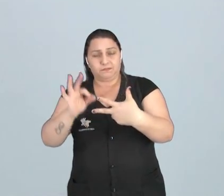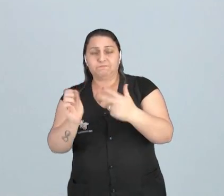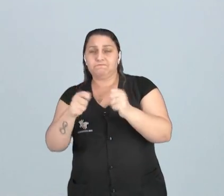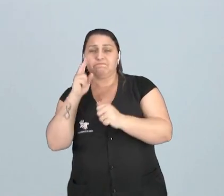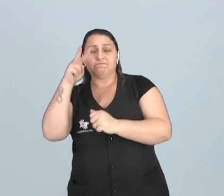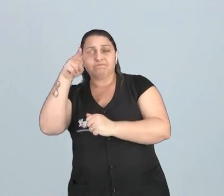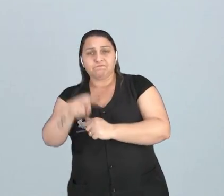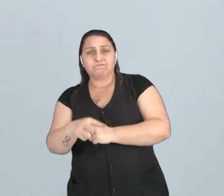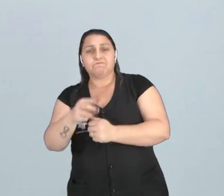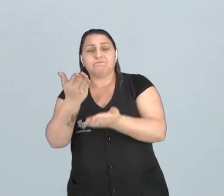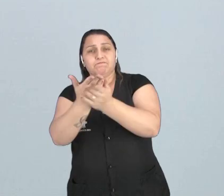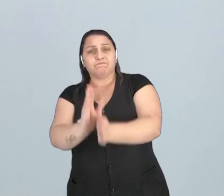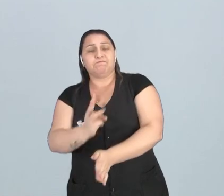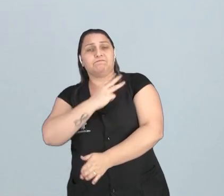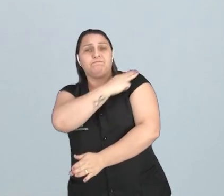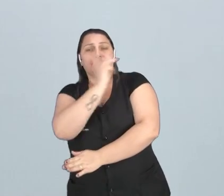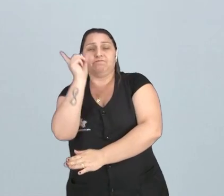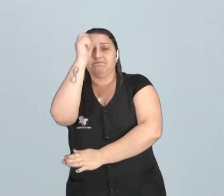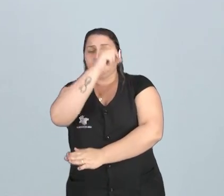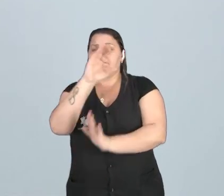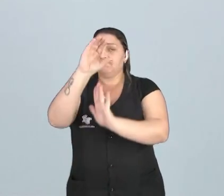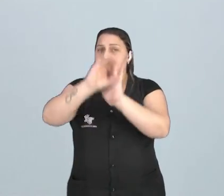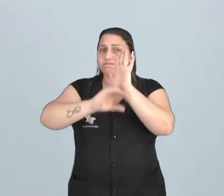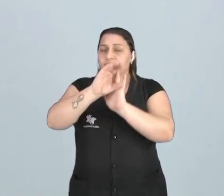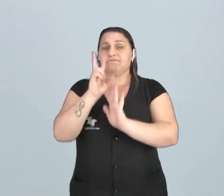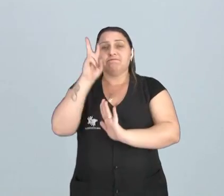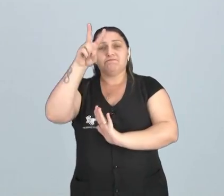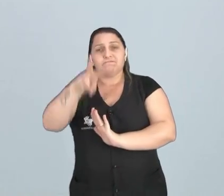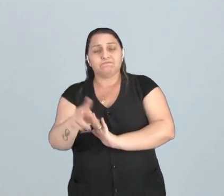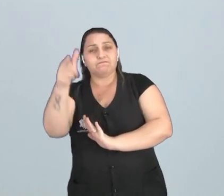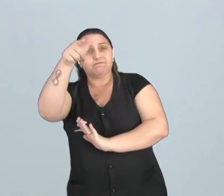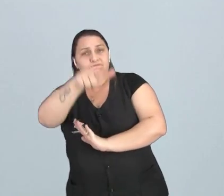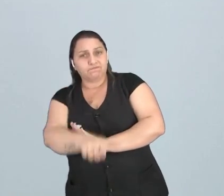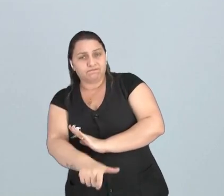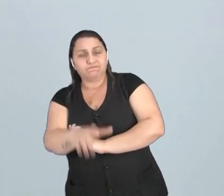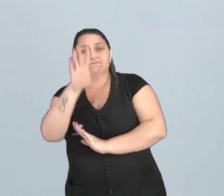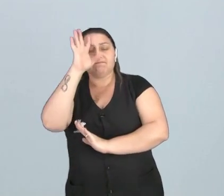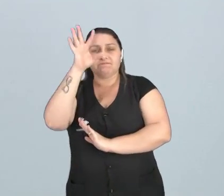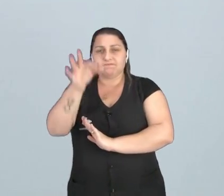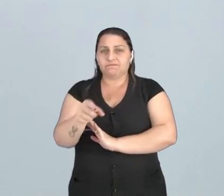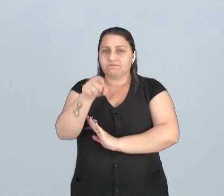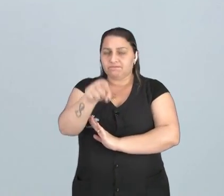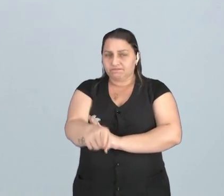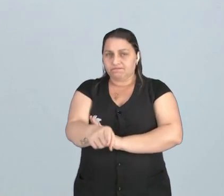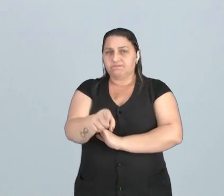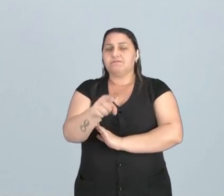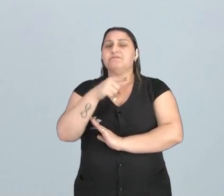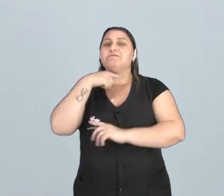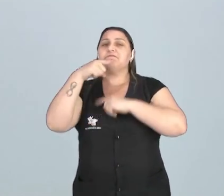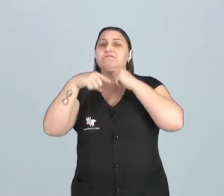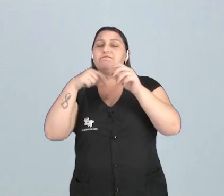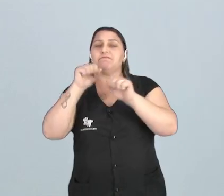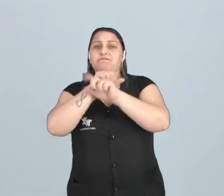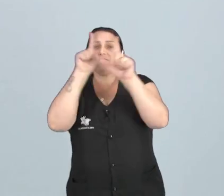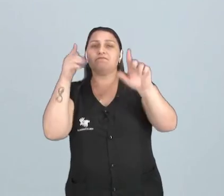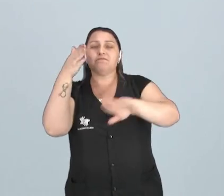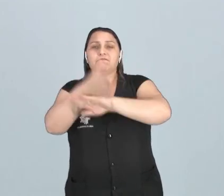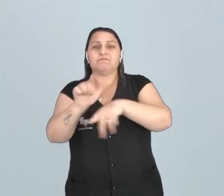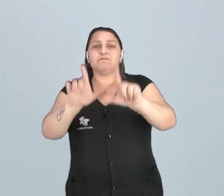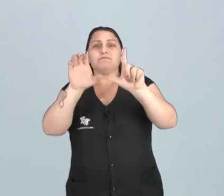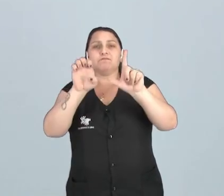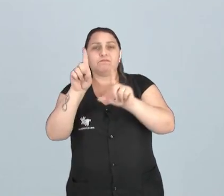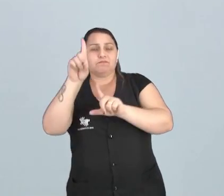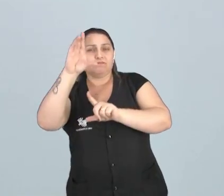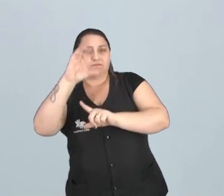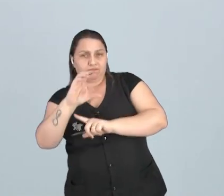Você vai terminar o terceiro ano, está com dificuldade nesse conteúdo? Reveja novamente. Com certeza, você vai tirar todas as suas dúvidas. Entre na plataforma